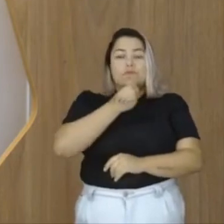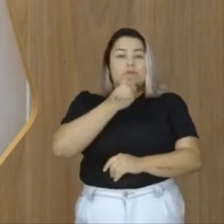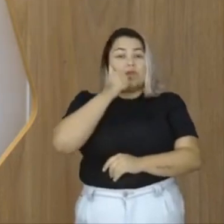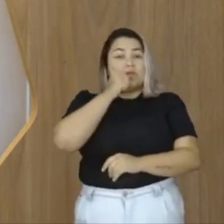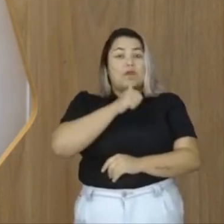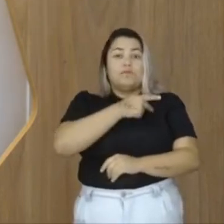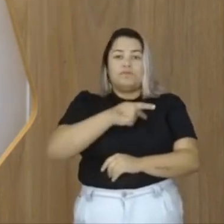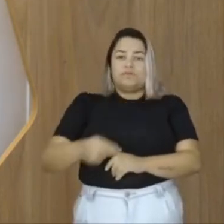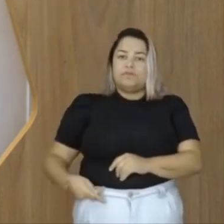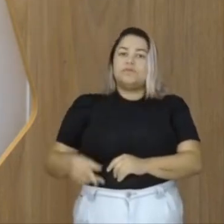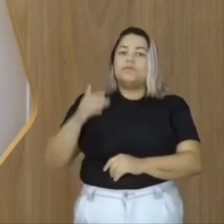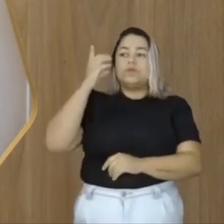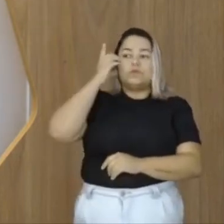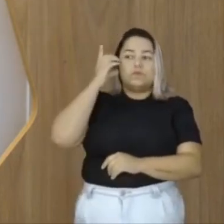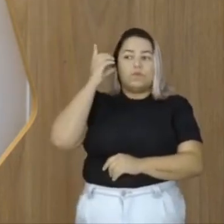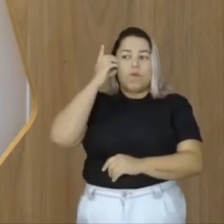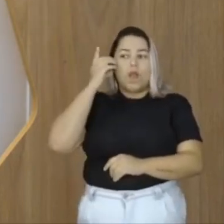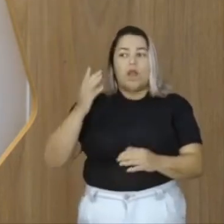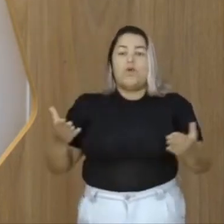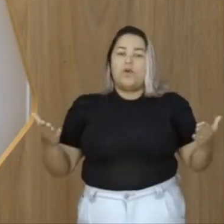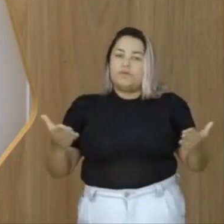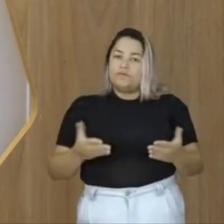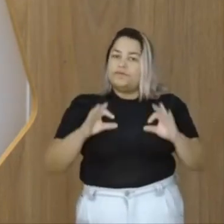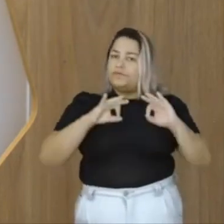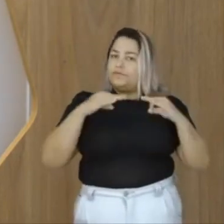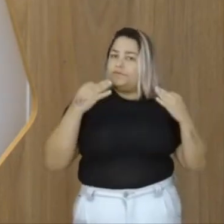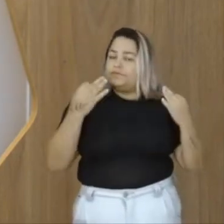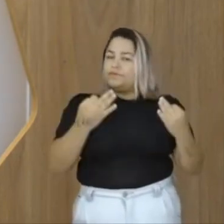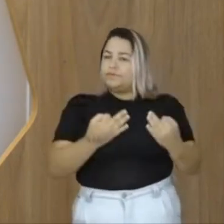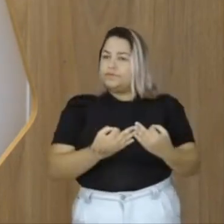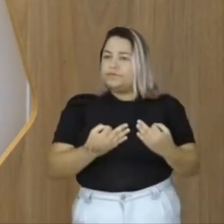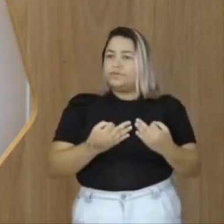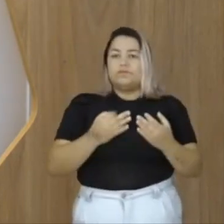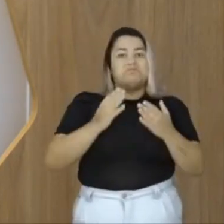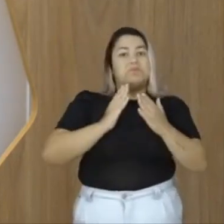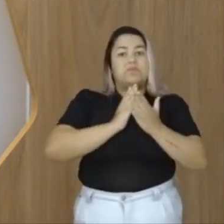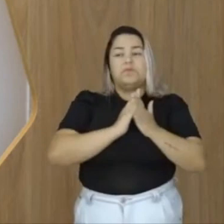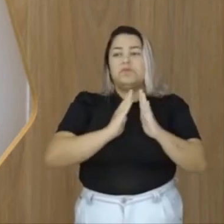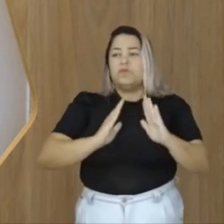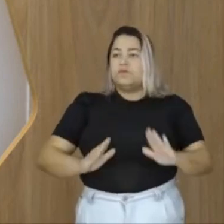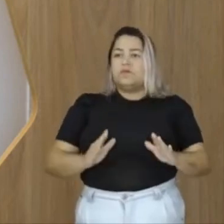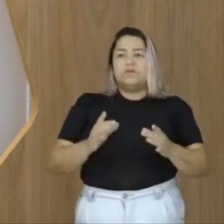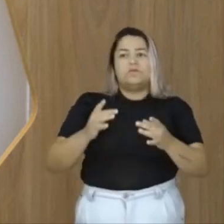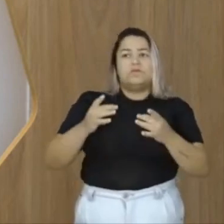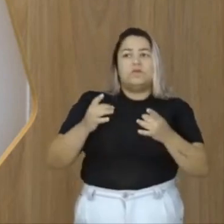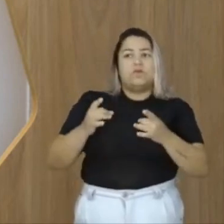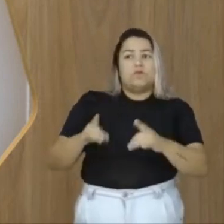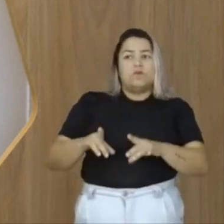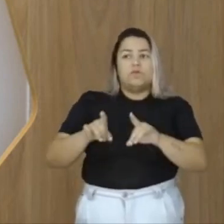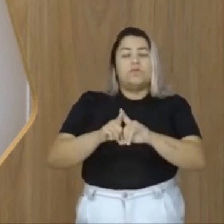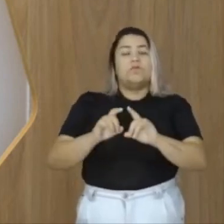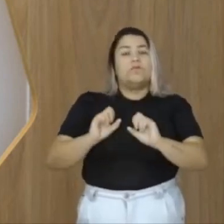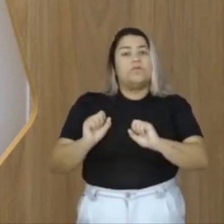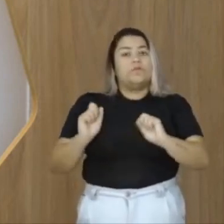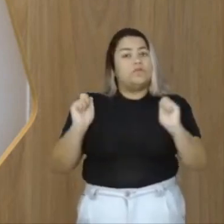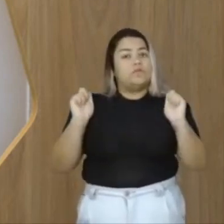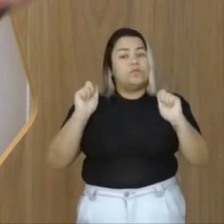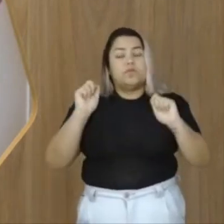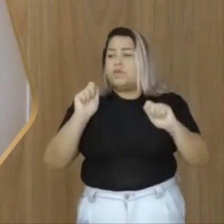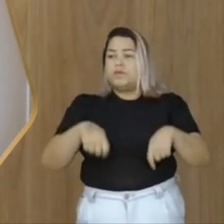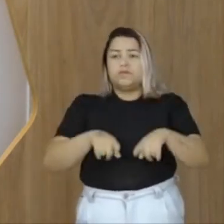Dilma. E que o reflexo a gente está vendo hoje, essas famílias que estão quebrando a exclusão, que não precisam mais do Bolsa Família, porque os seus